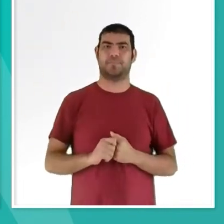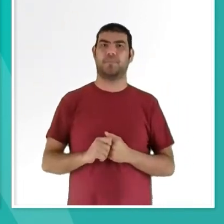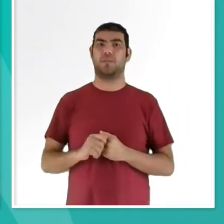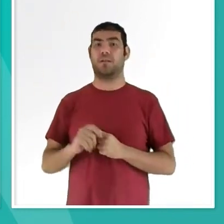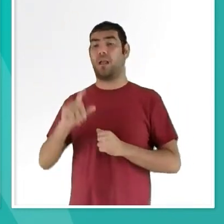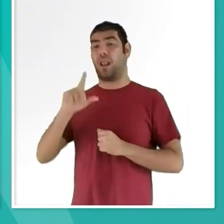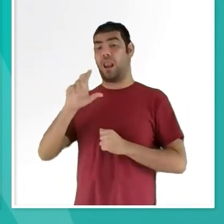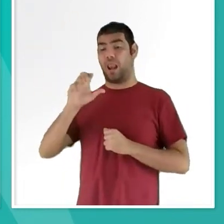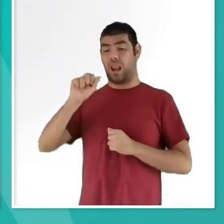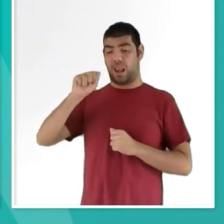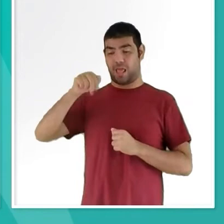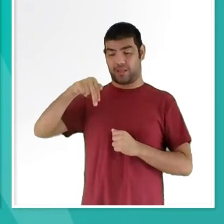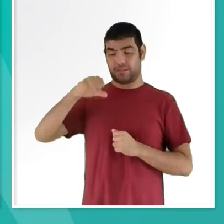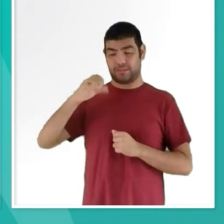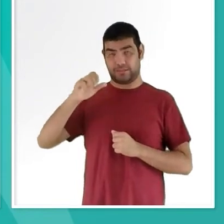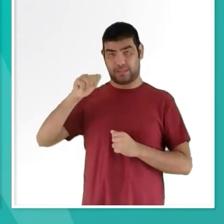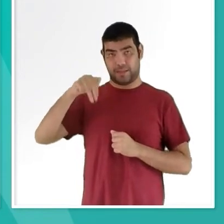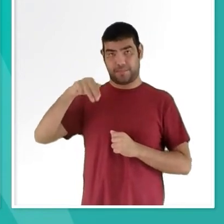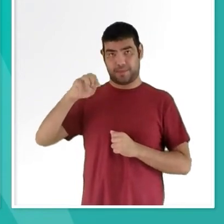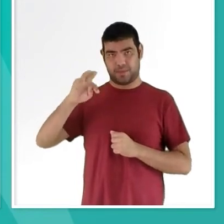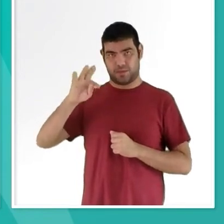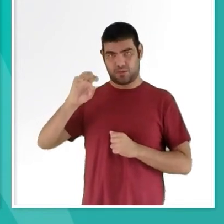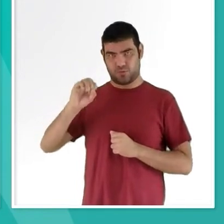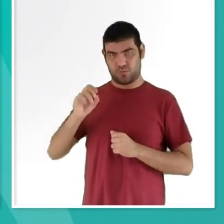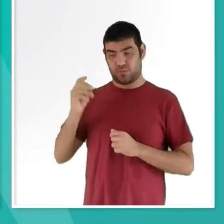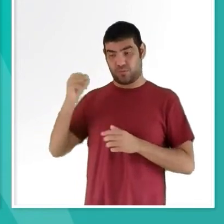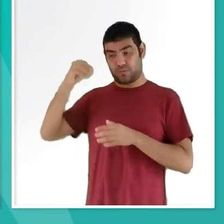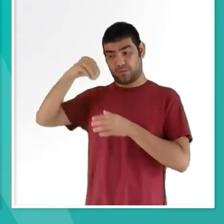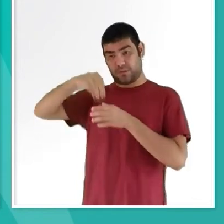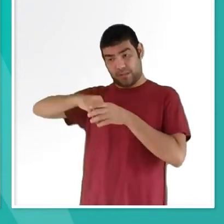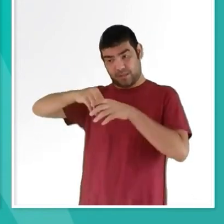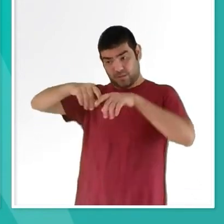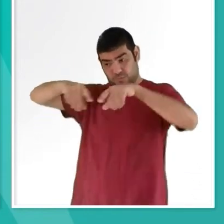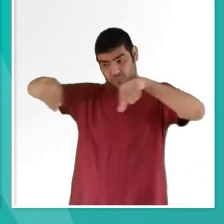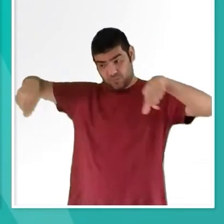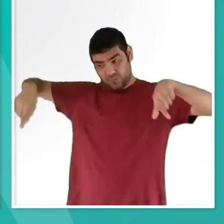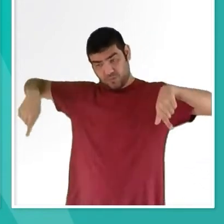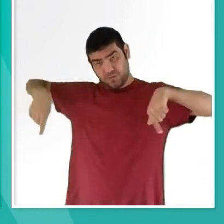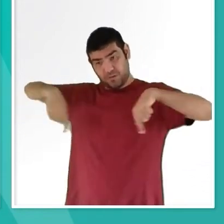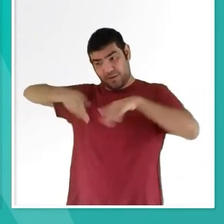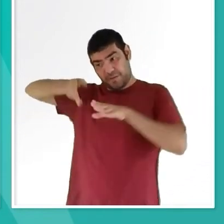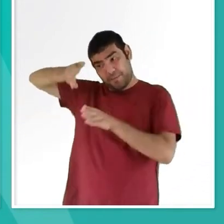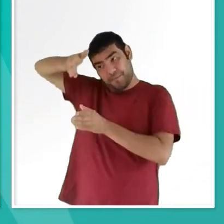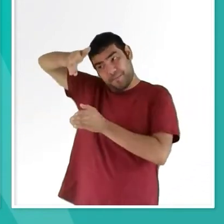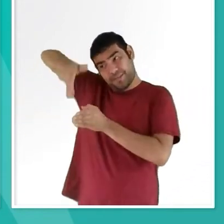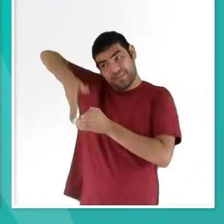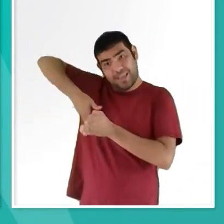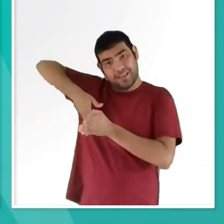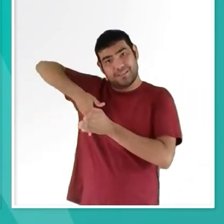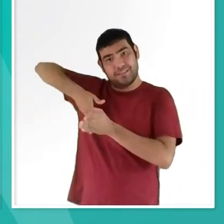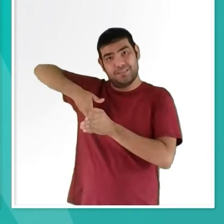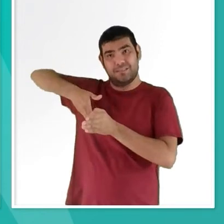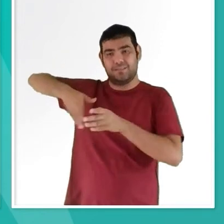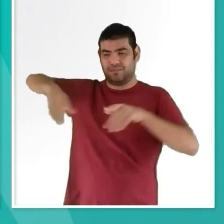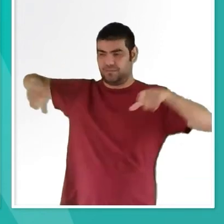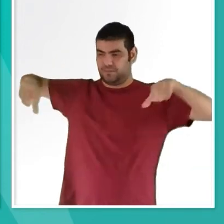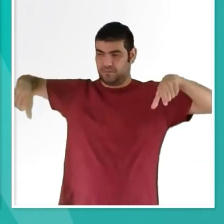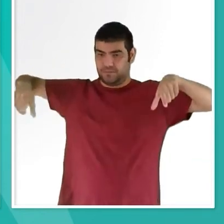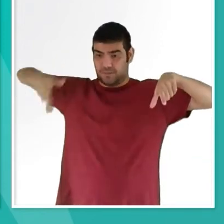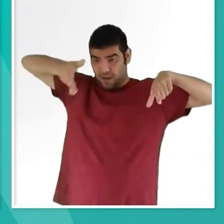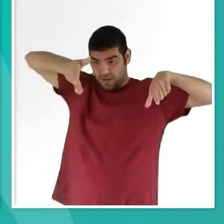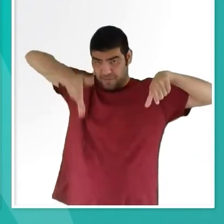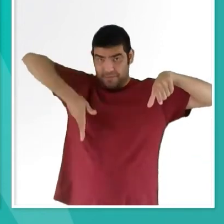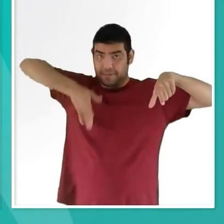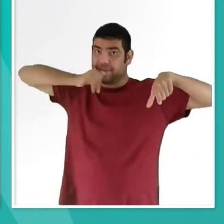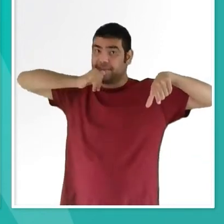é feito dentro de uma metade do campo. Então, por exemplo, quando você